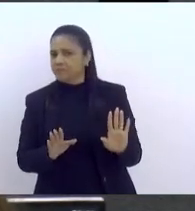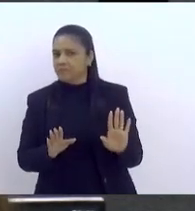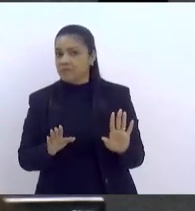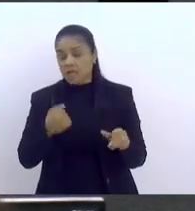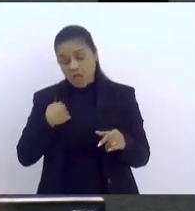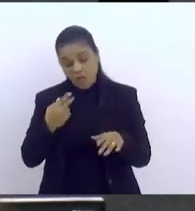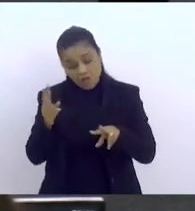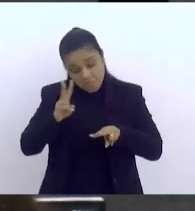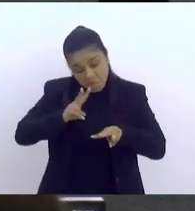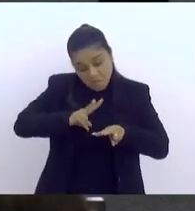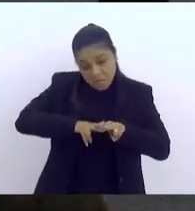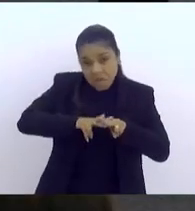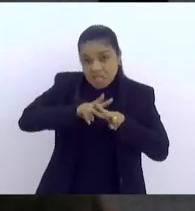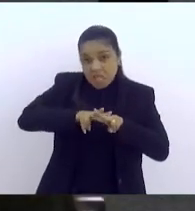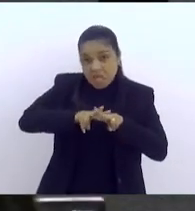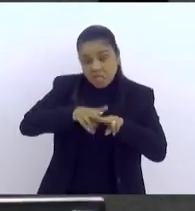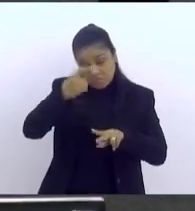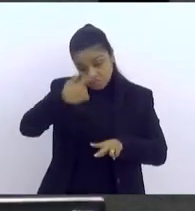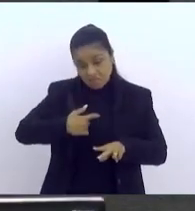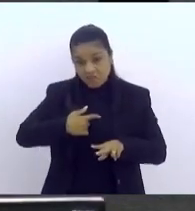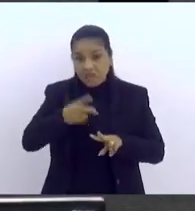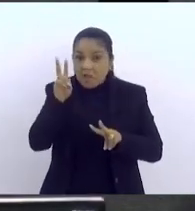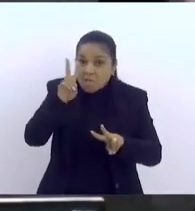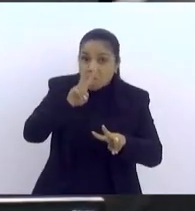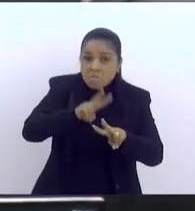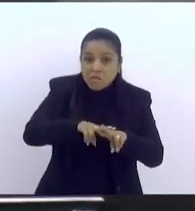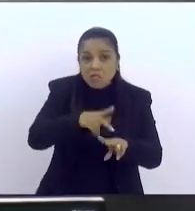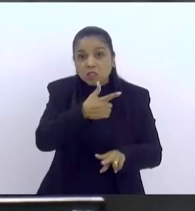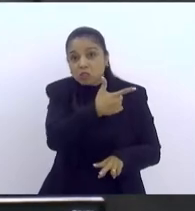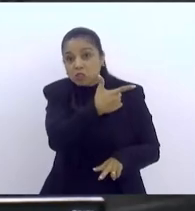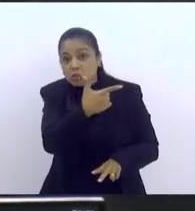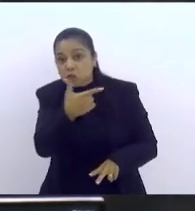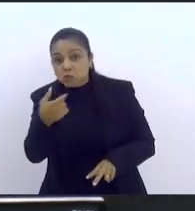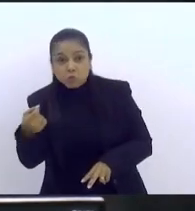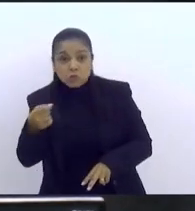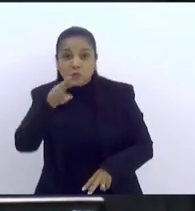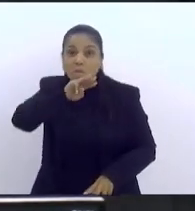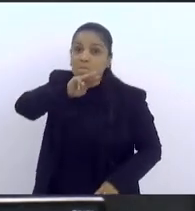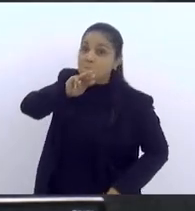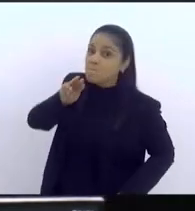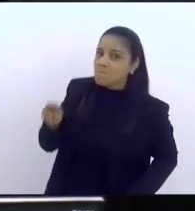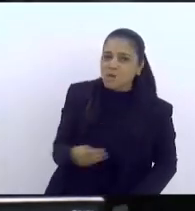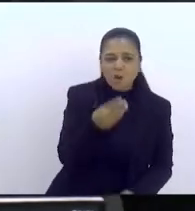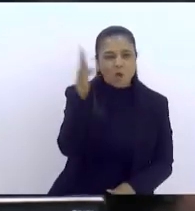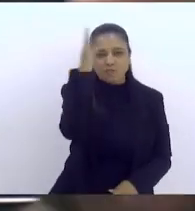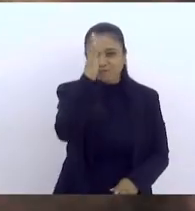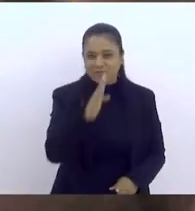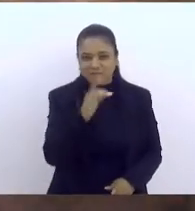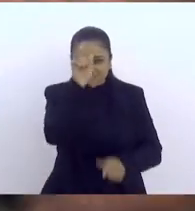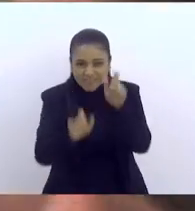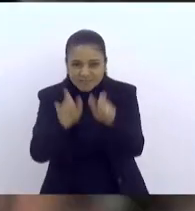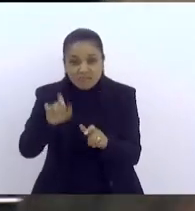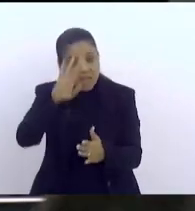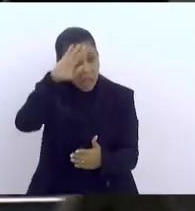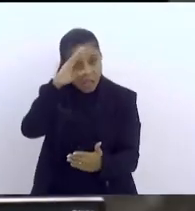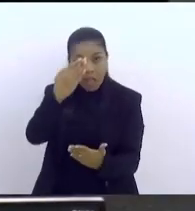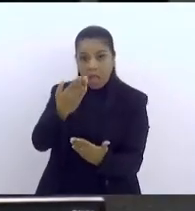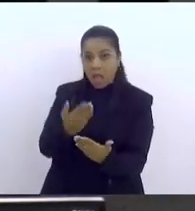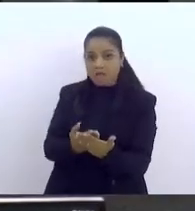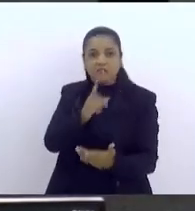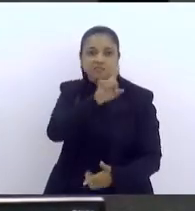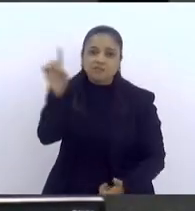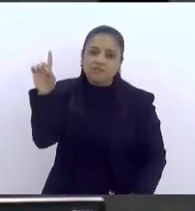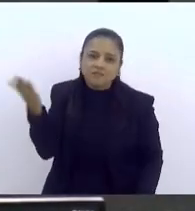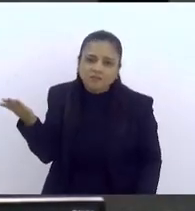ter que prender pelo menos 200 milhões de brasileiros ou mais que dizem acreditar em